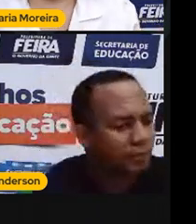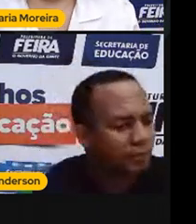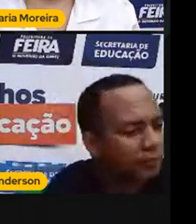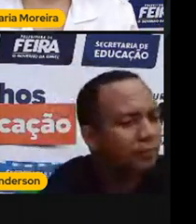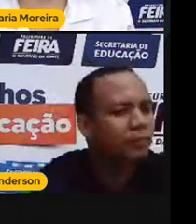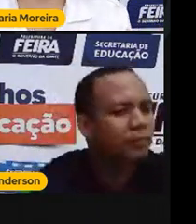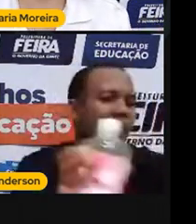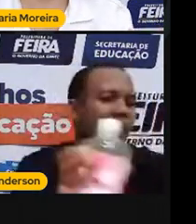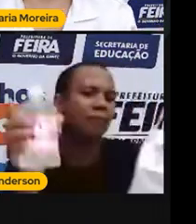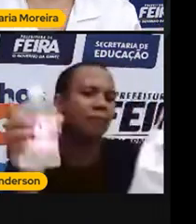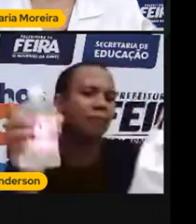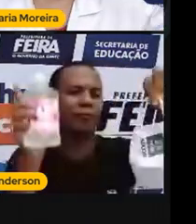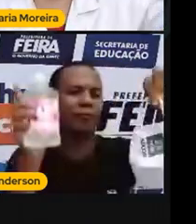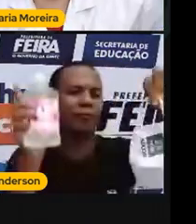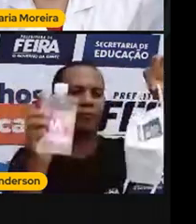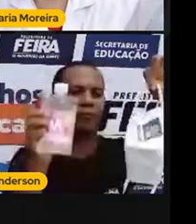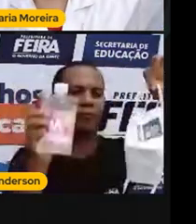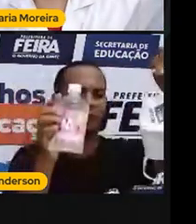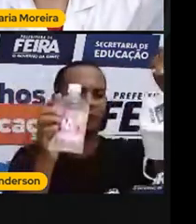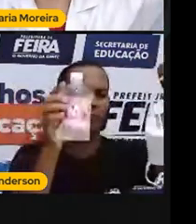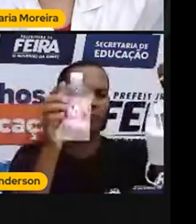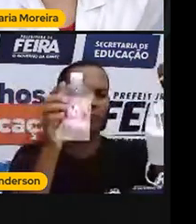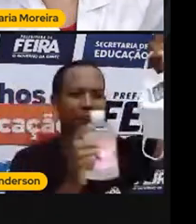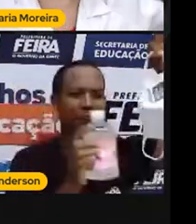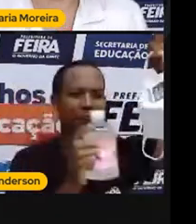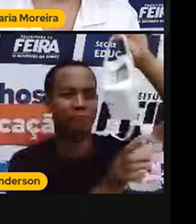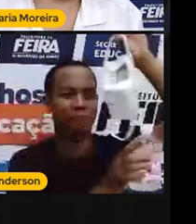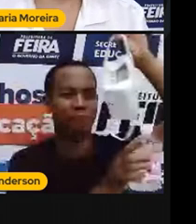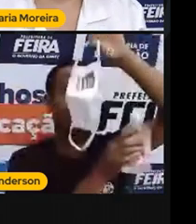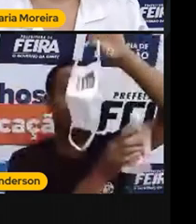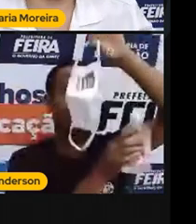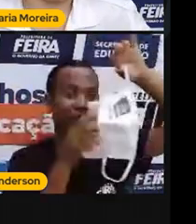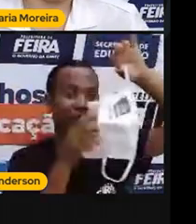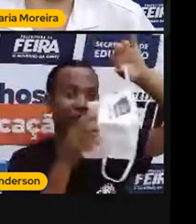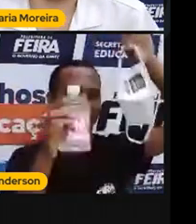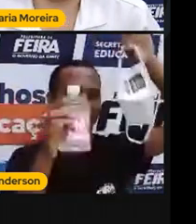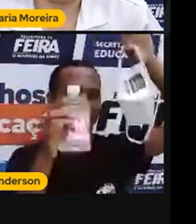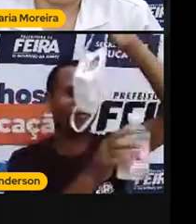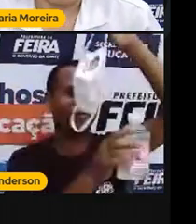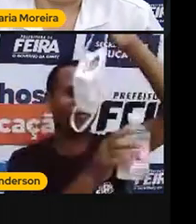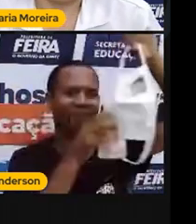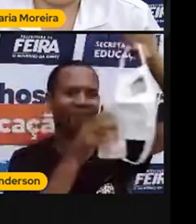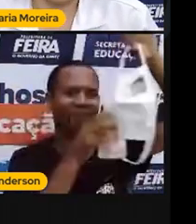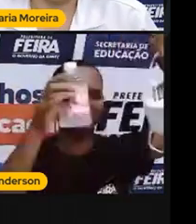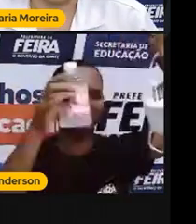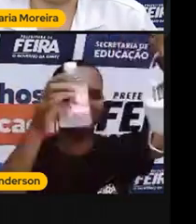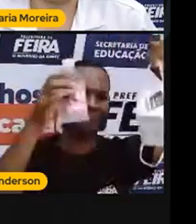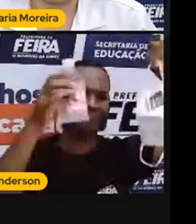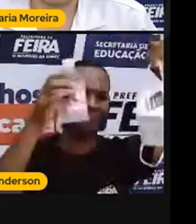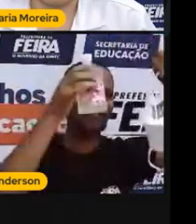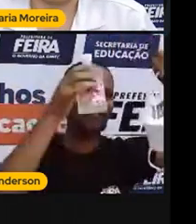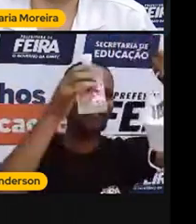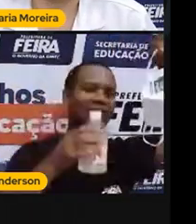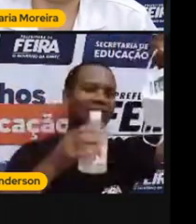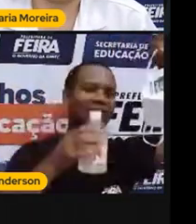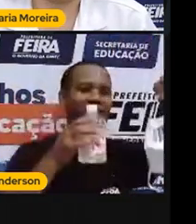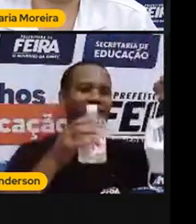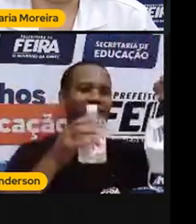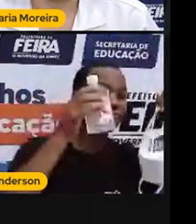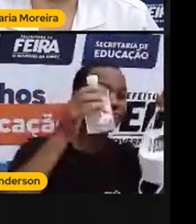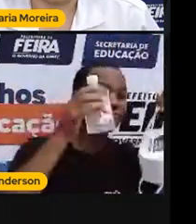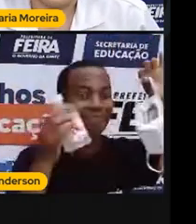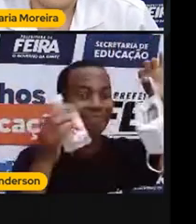Usem álcool, cadê o auxiliar? Ó, é muita eficiência, gente. Máscara e o quê? Álcool